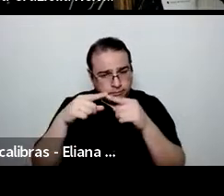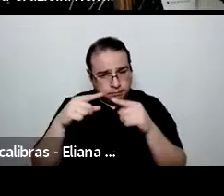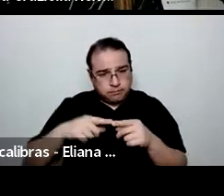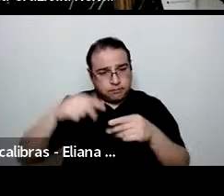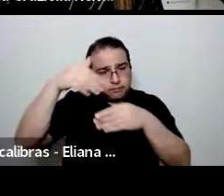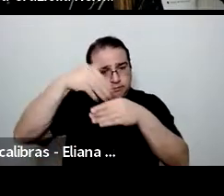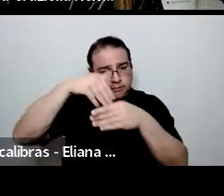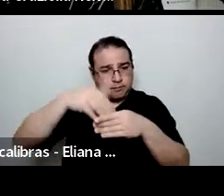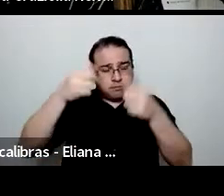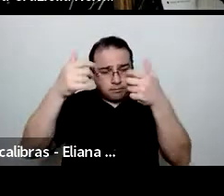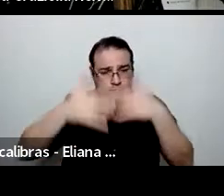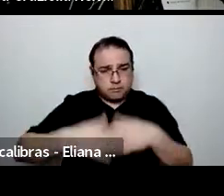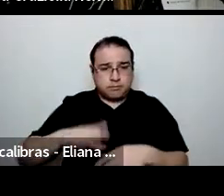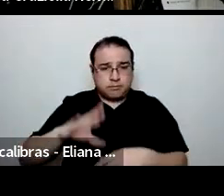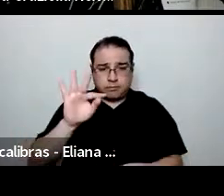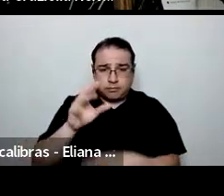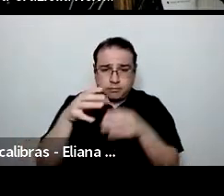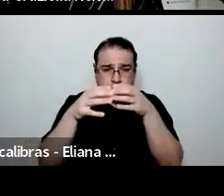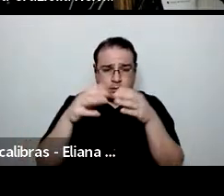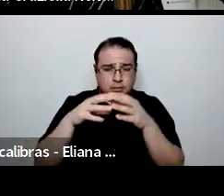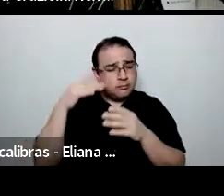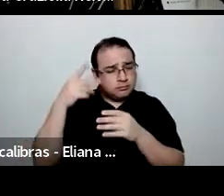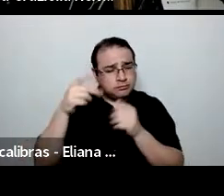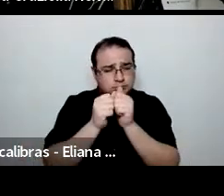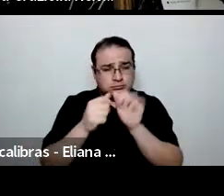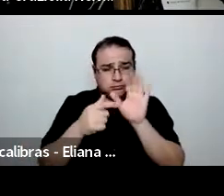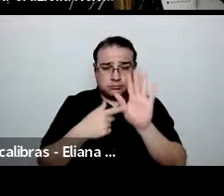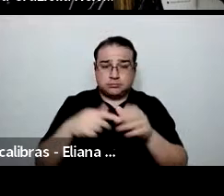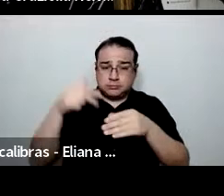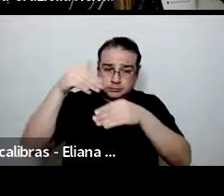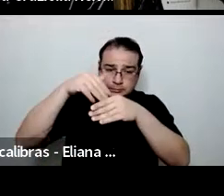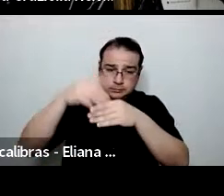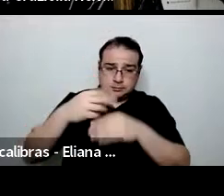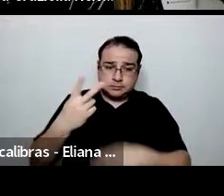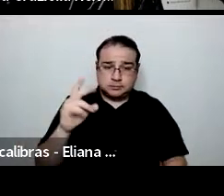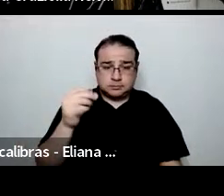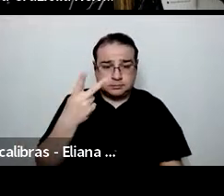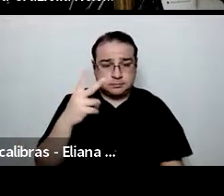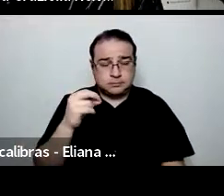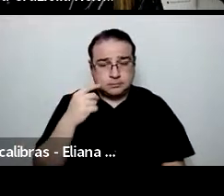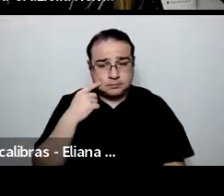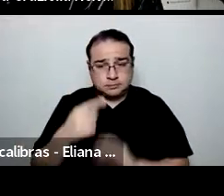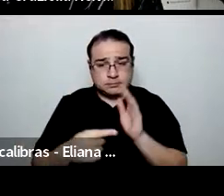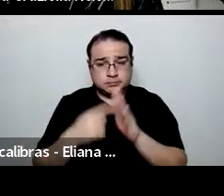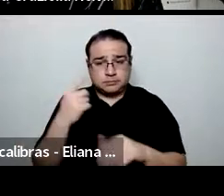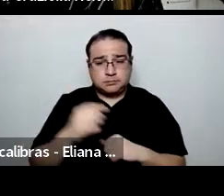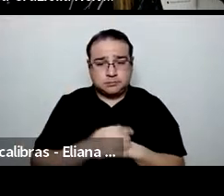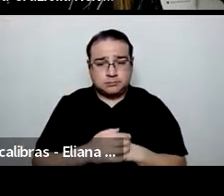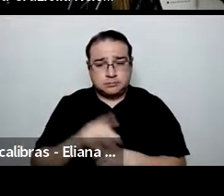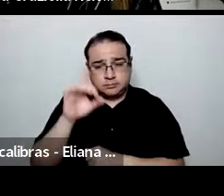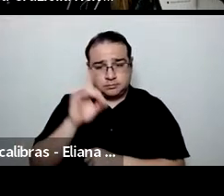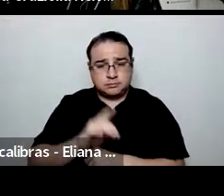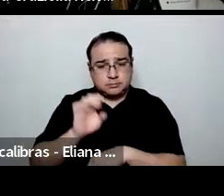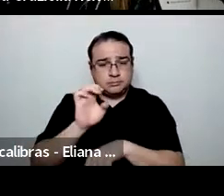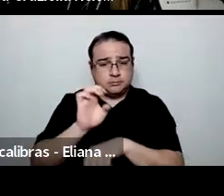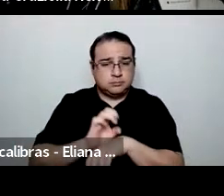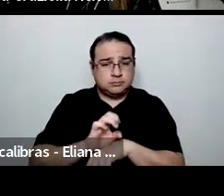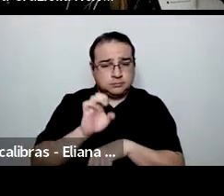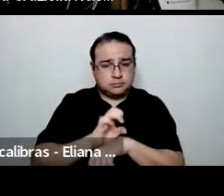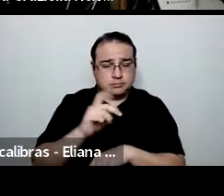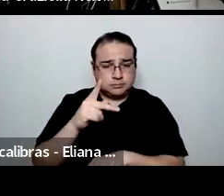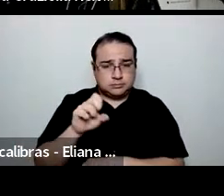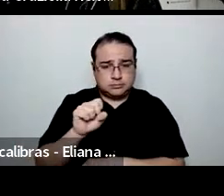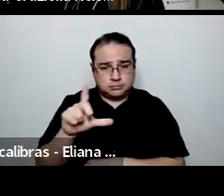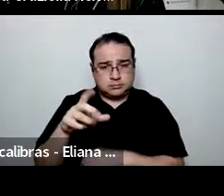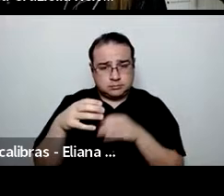eleitorais contas de partido político relativas às eleições 2020 primeiro requerente diretório Estadual do psl partido